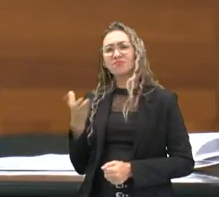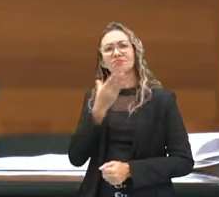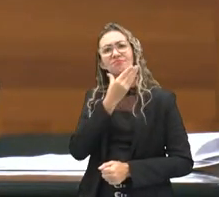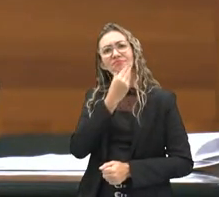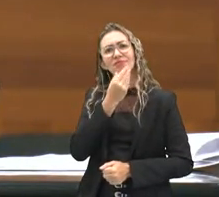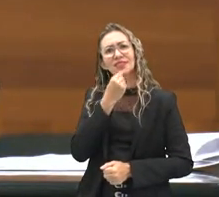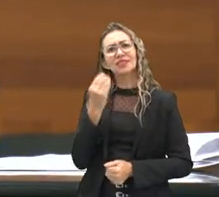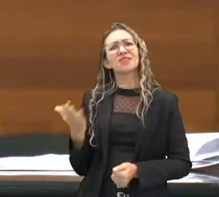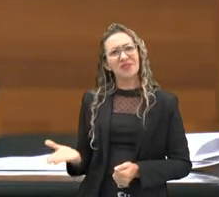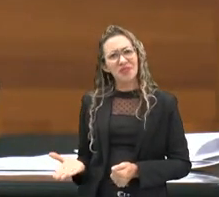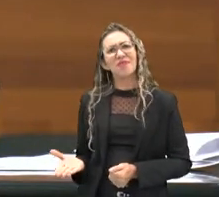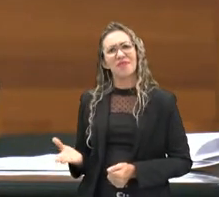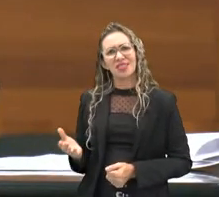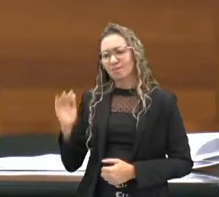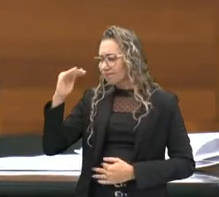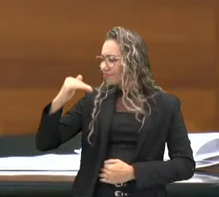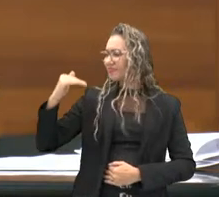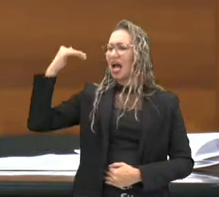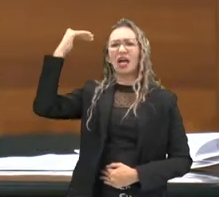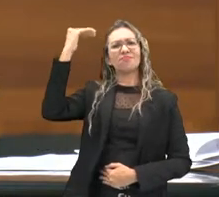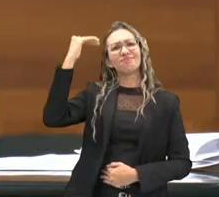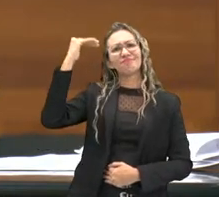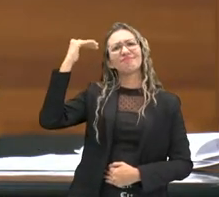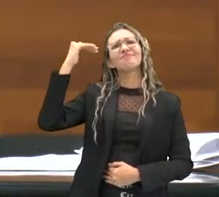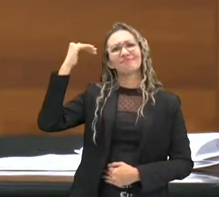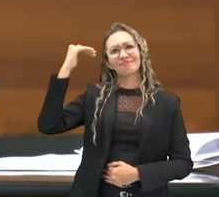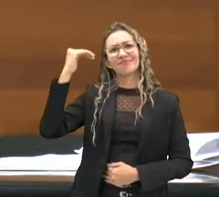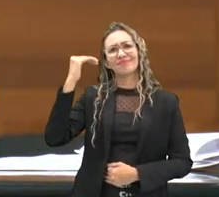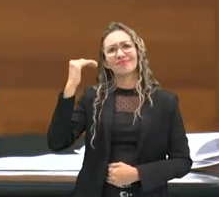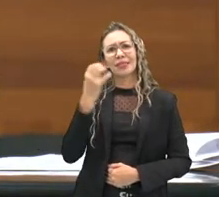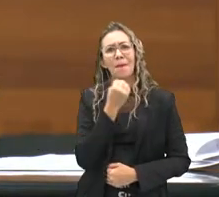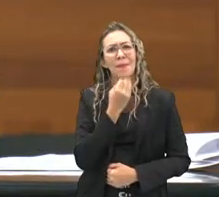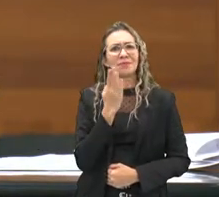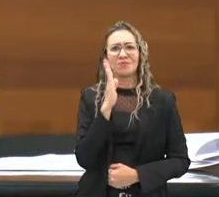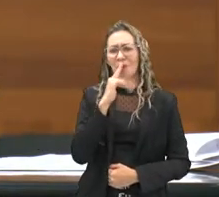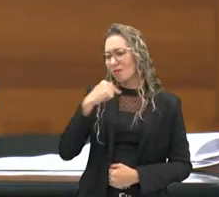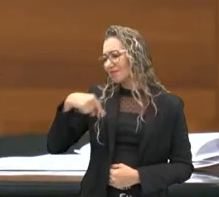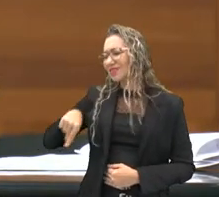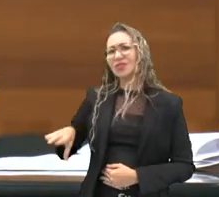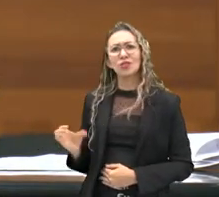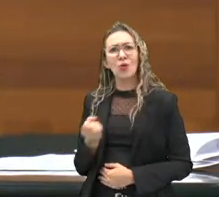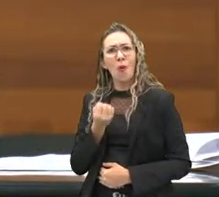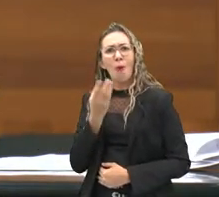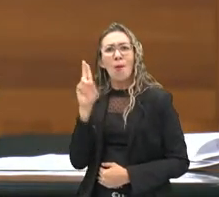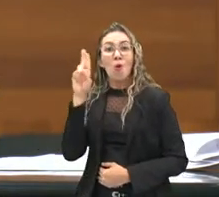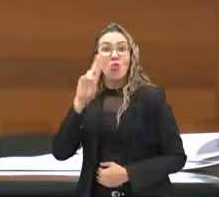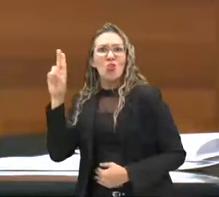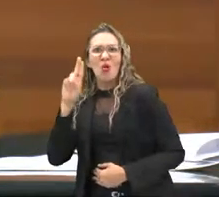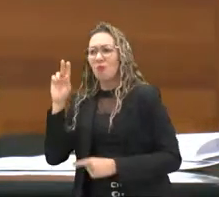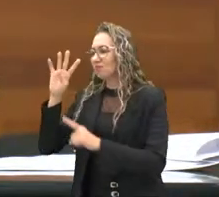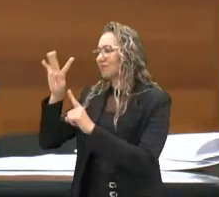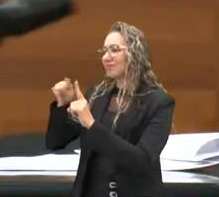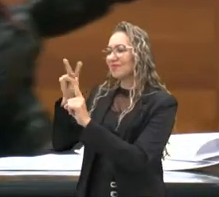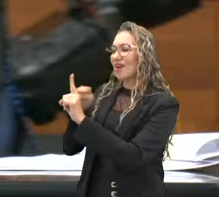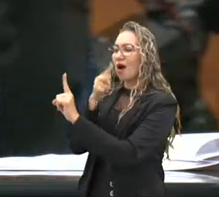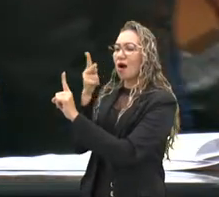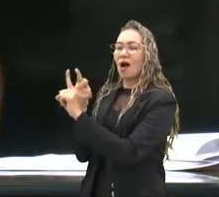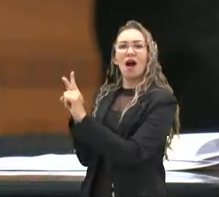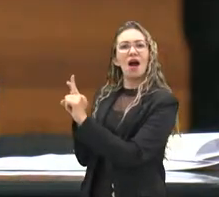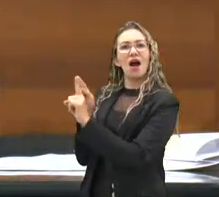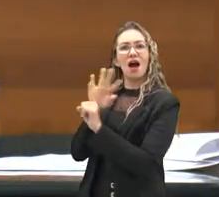minhas amigas, acima do bem e do mal. O nome honrado de Filinto Miller não cabe na boca dos levianos,